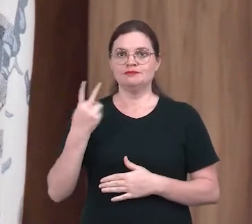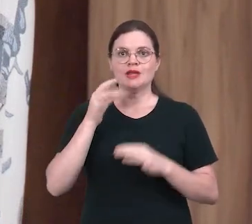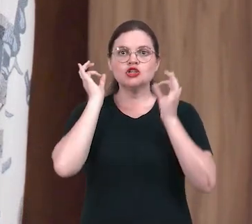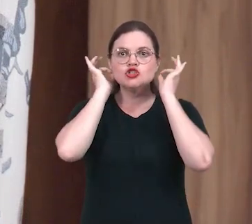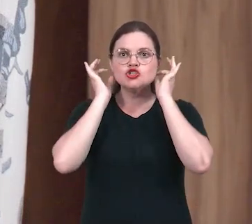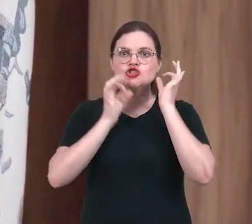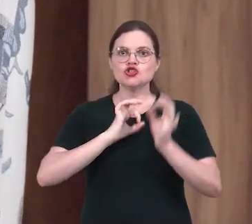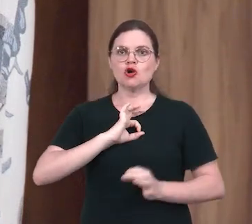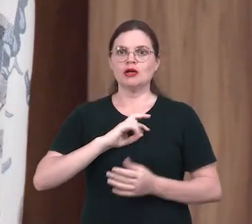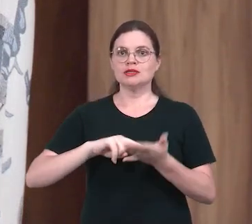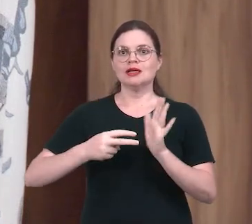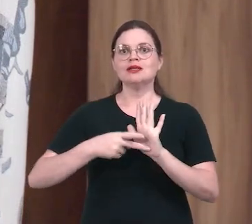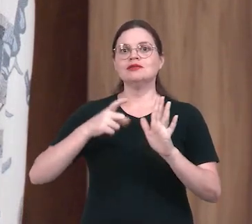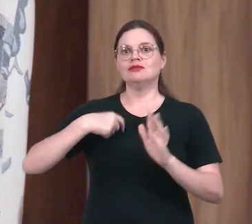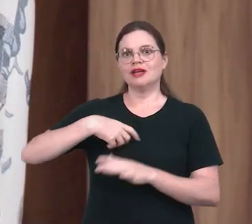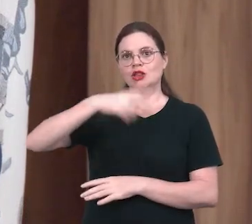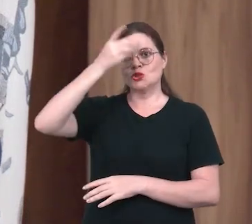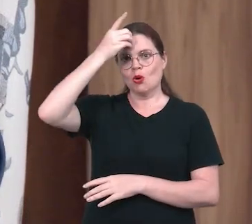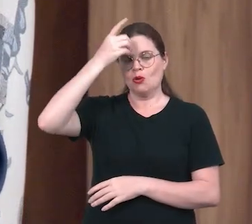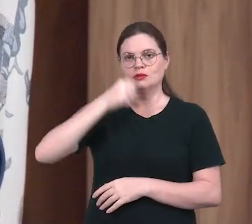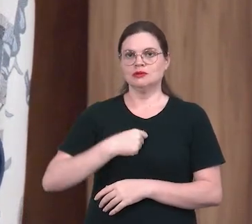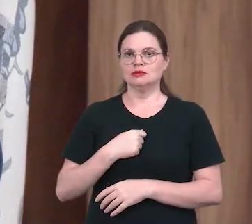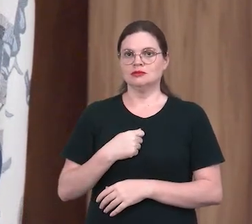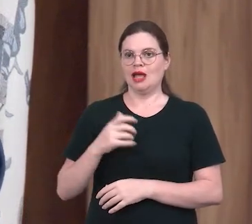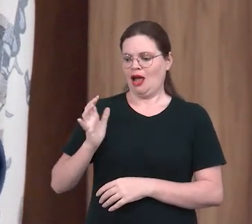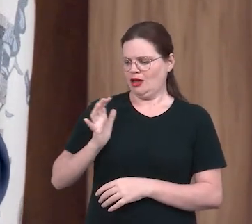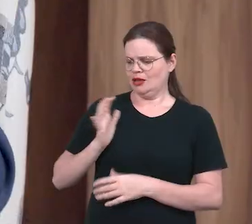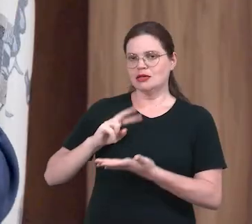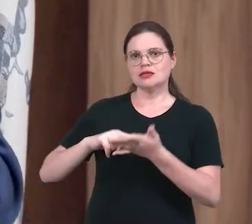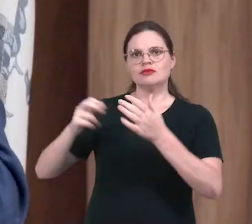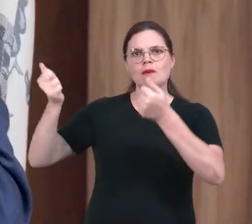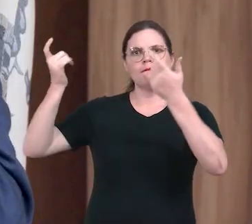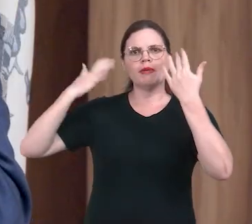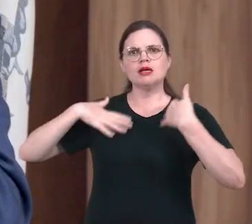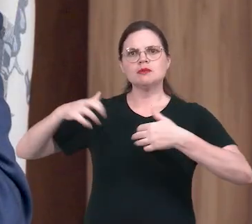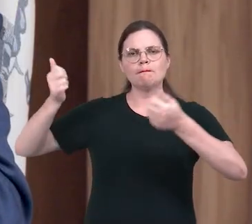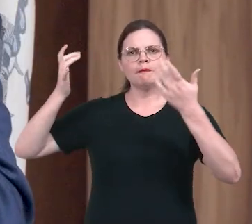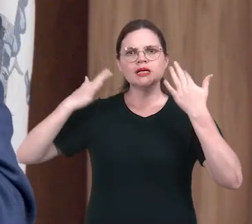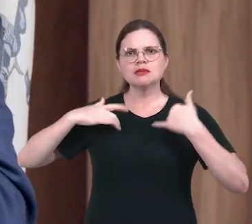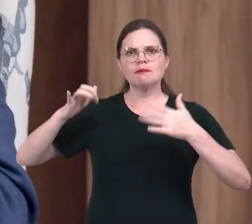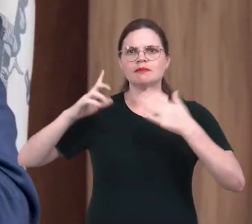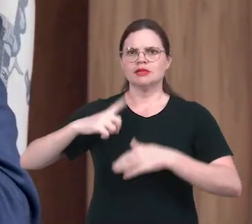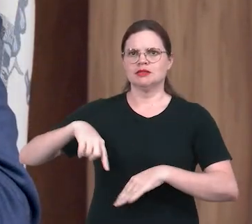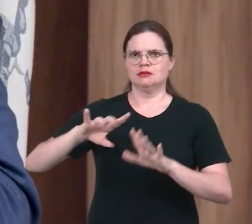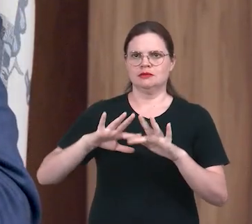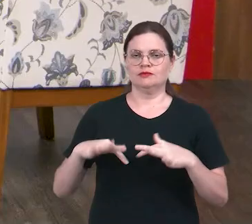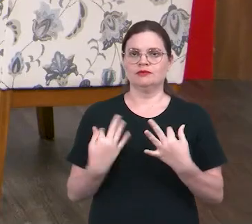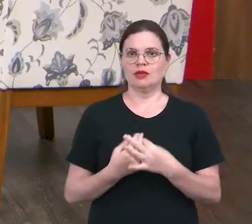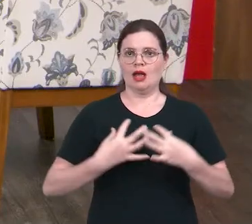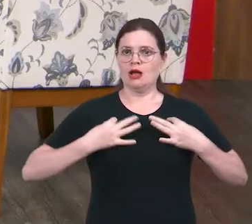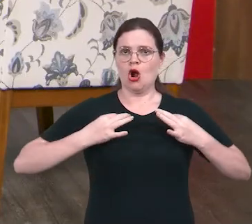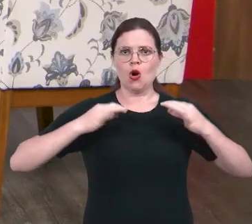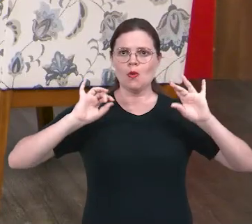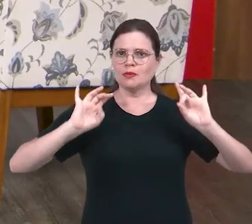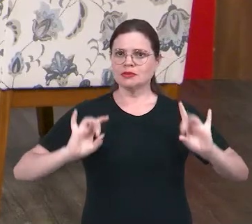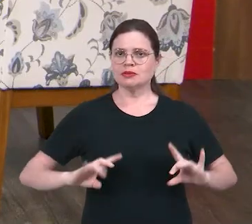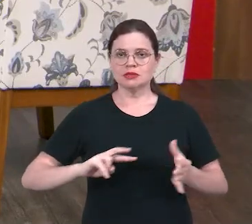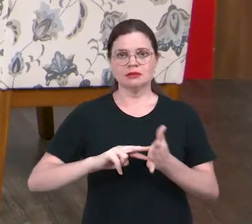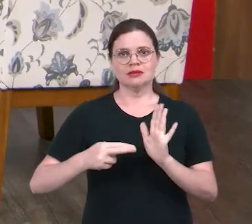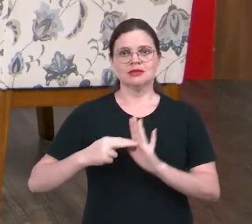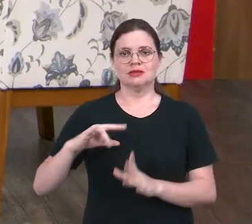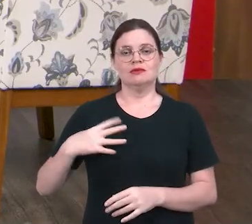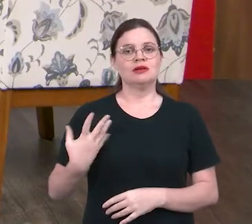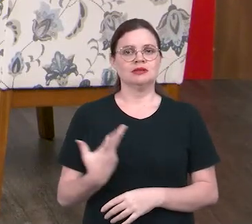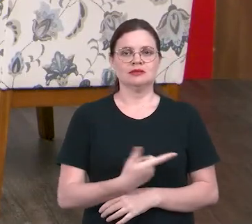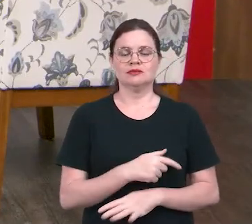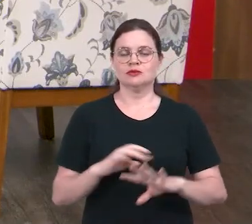representando os dons, as riquezas do Pai, tem de enriquecer a vida da nossa família. As vestes, né? As vestes de